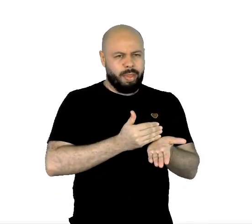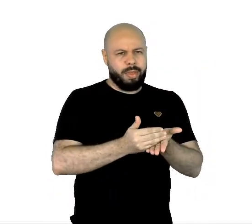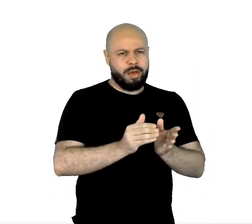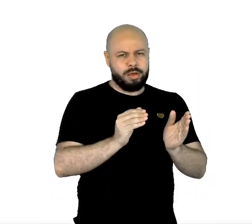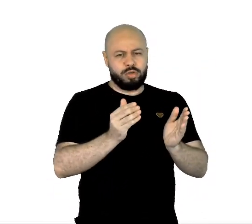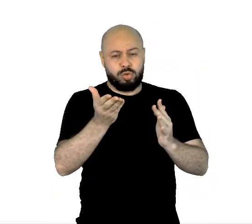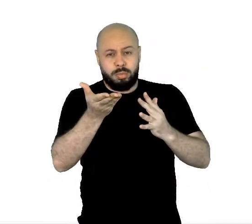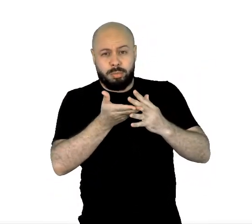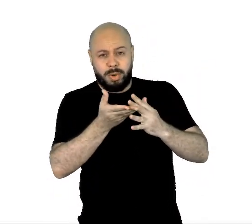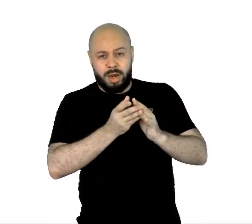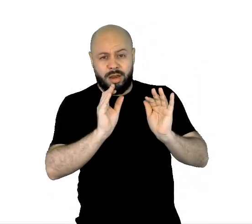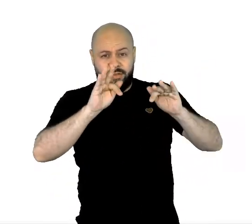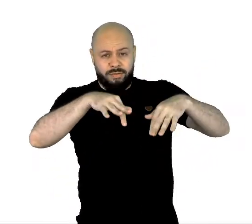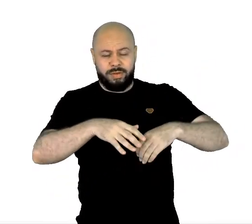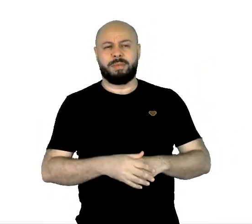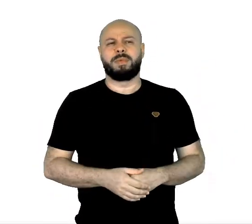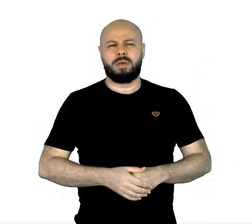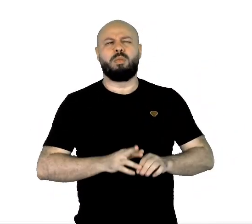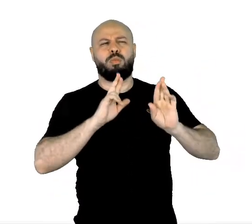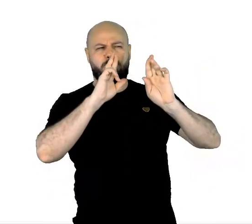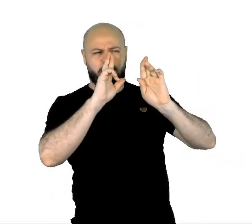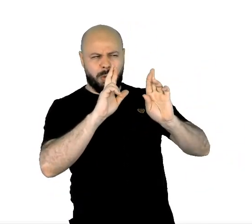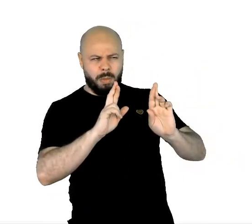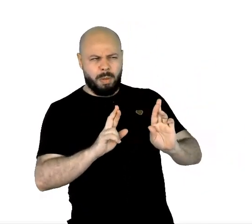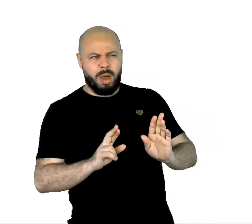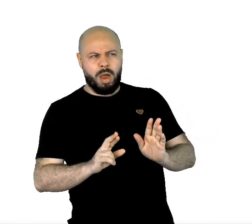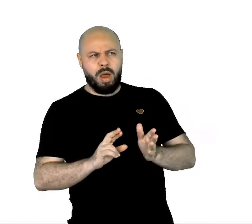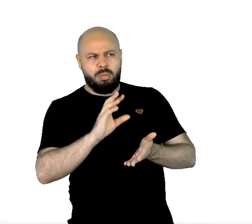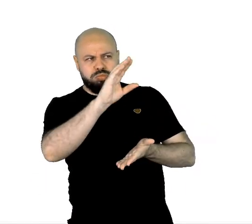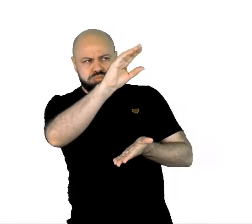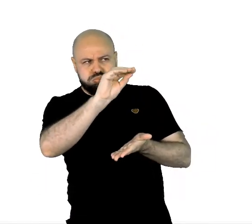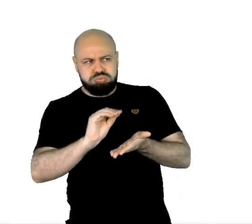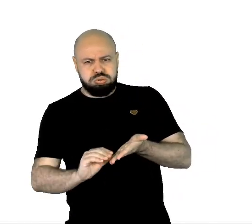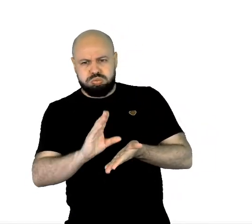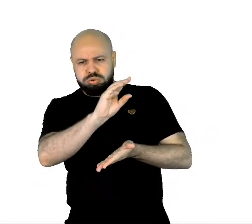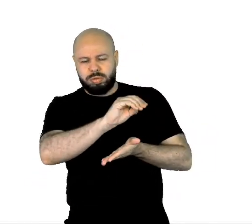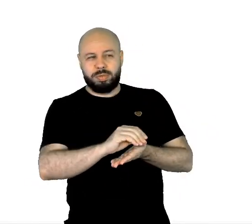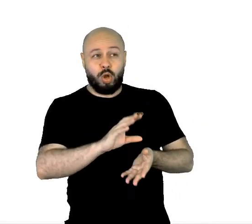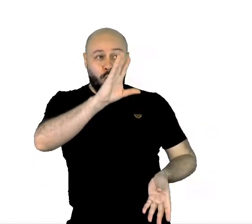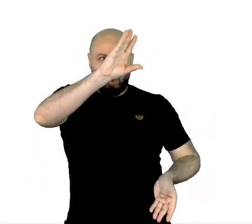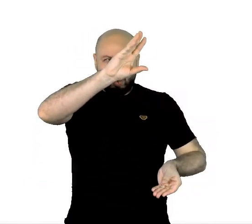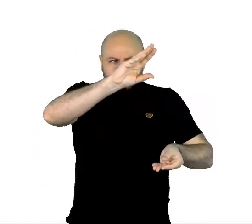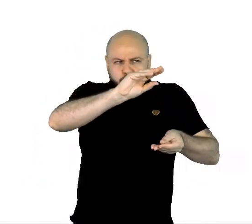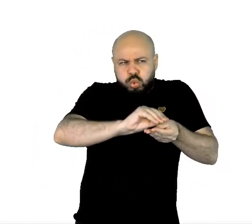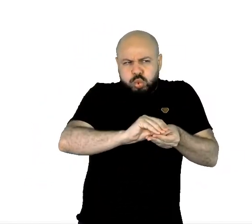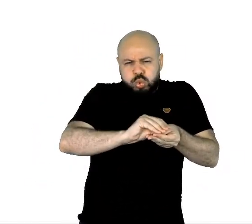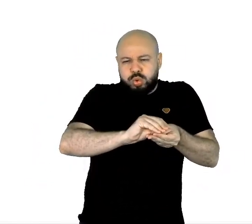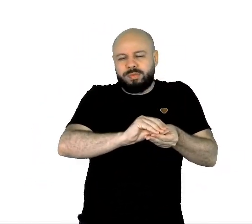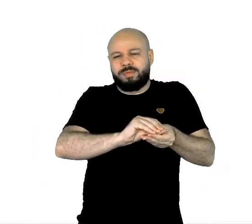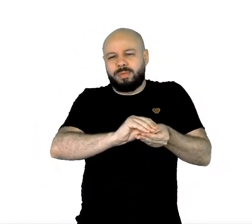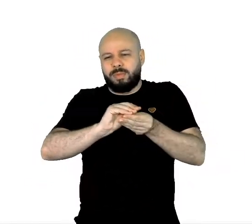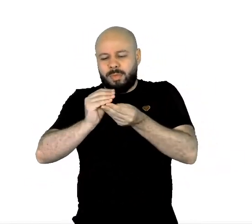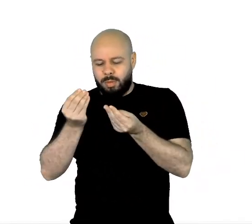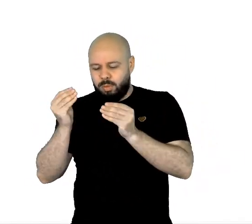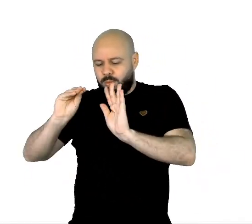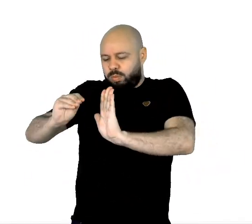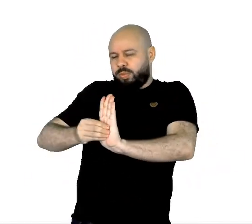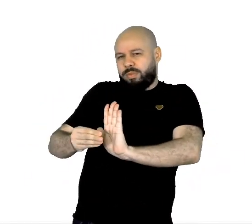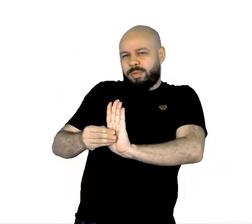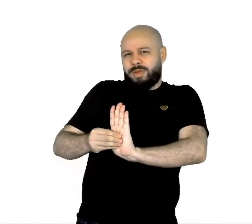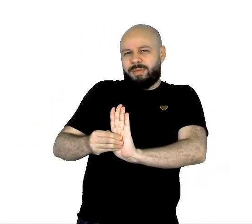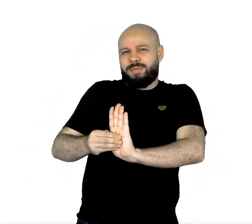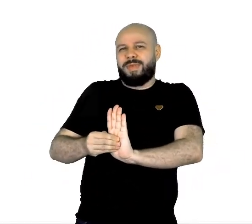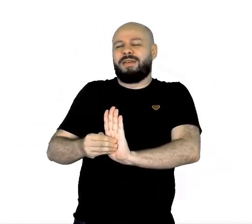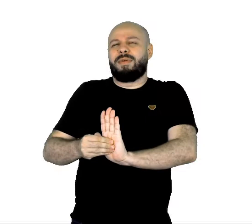fim, respeita essa ordem, sintetiza o texto preservando integralmente as